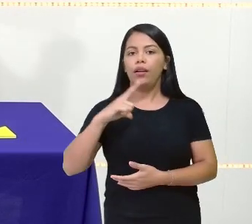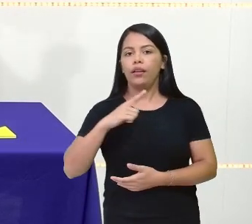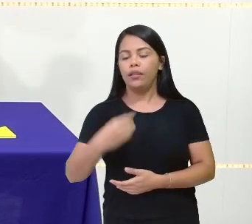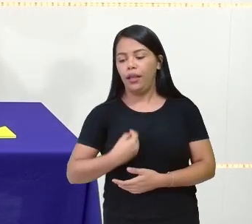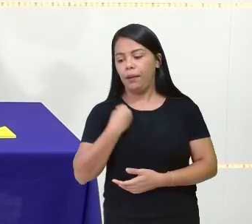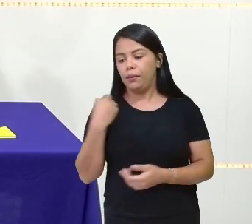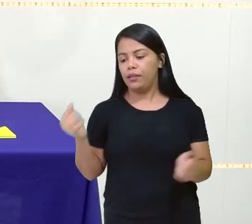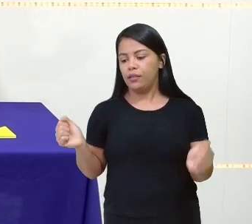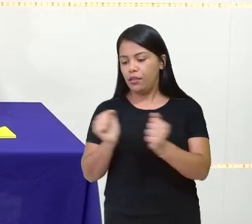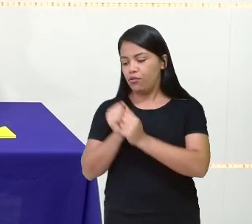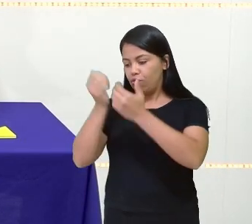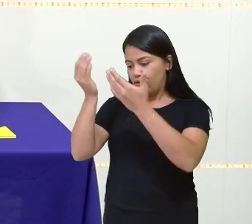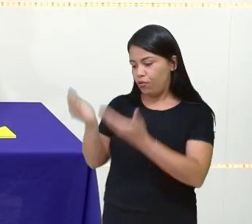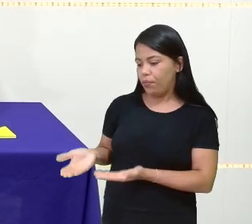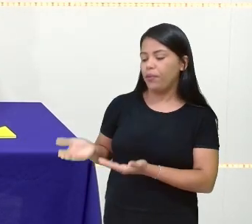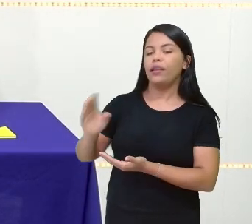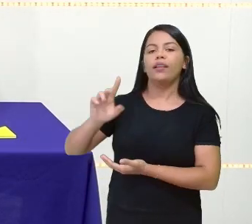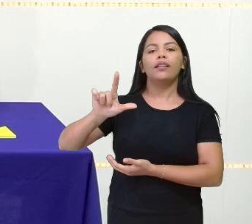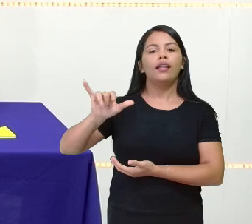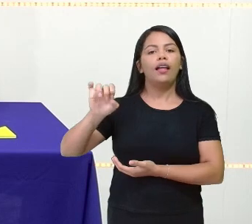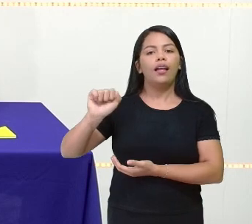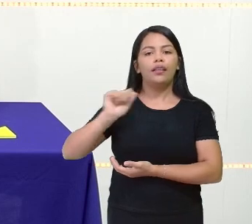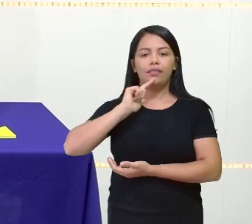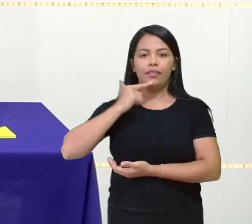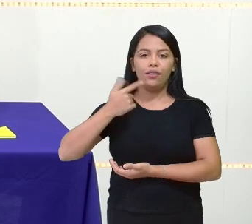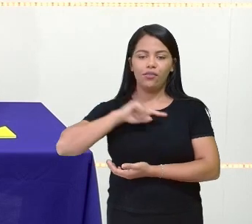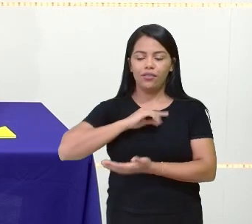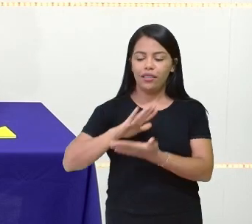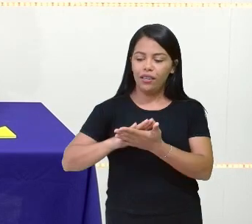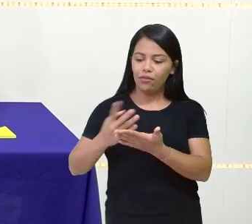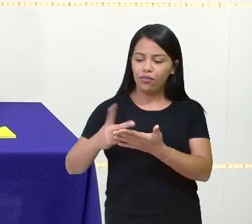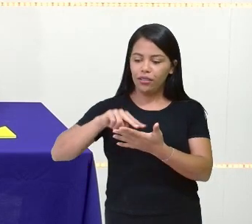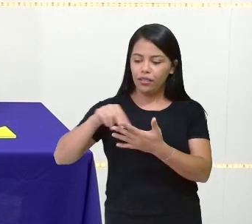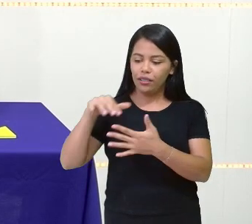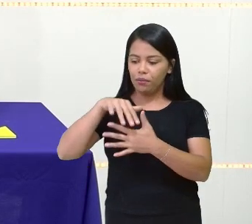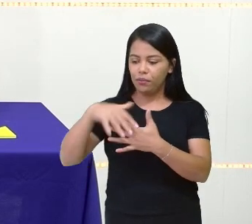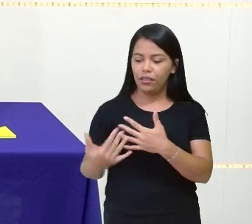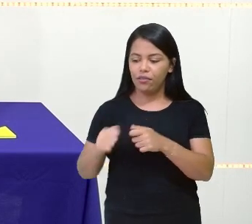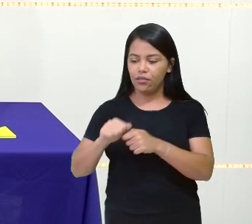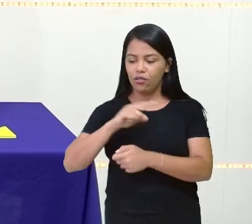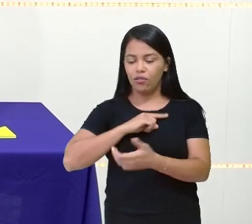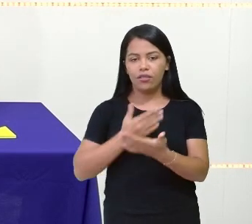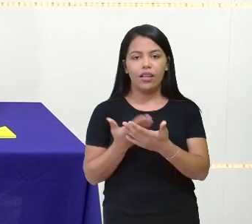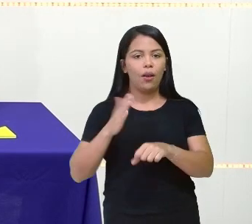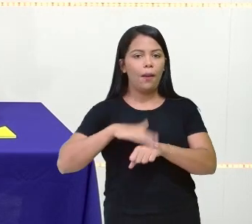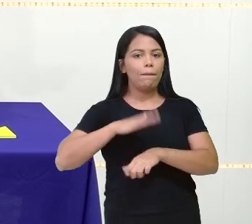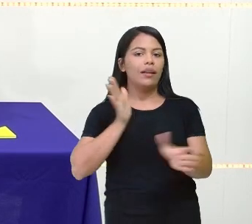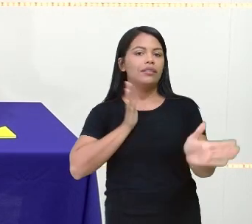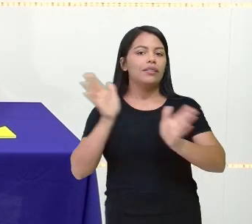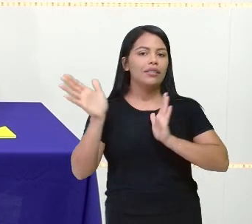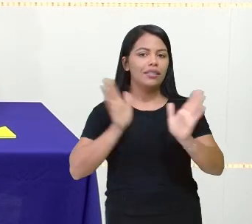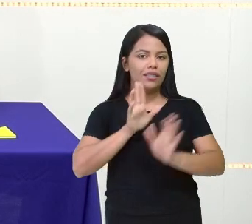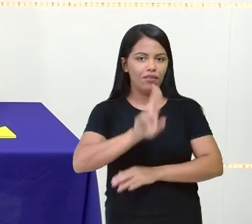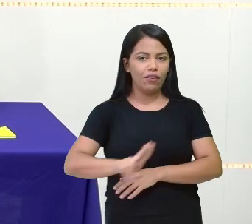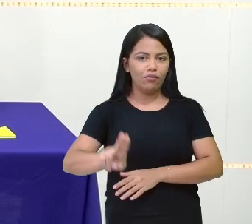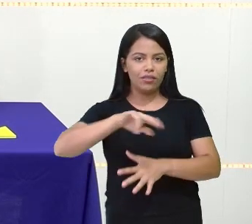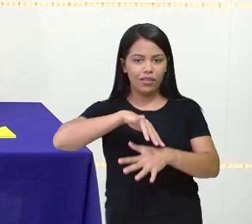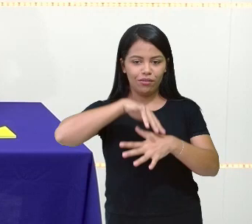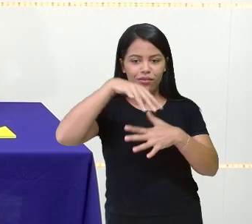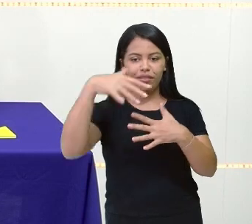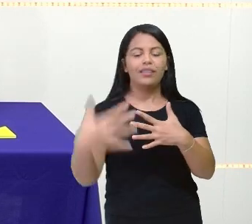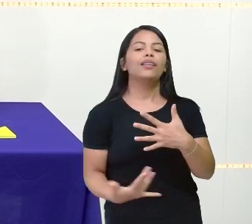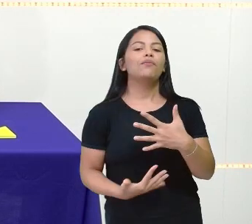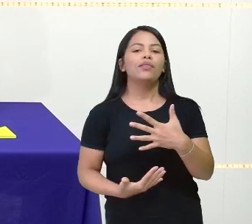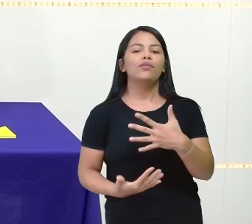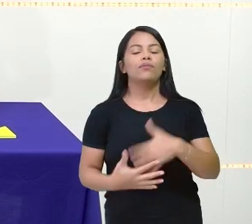cantinho da tela de Laisa, nossa intérprete de Libras, tornando nossa aula mais inclusiva através da língua brasileira